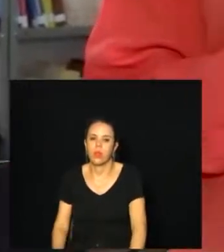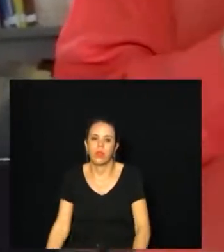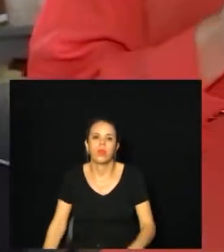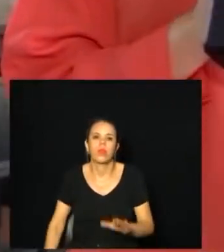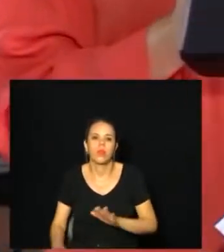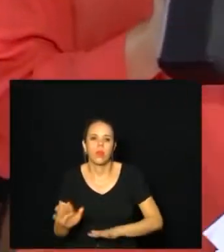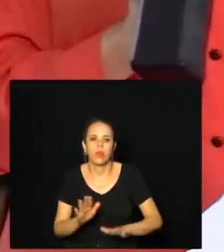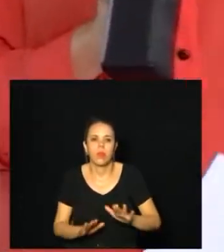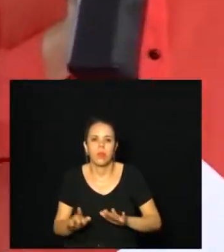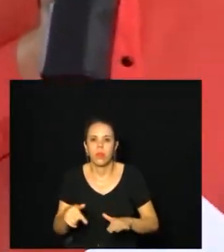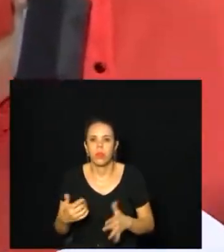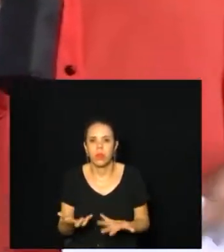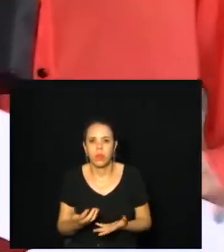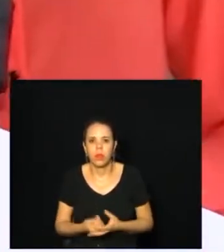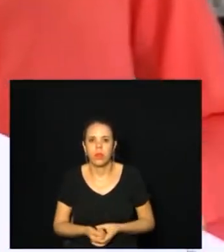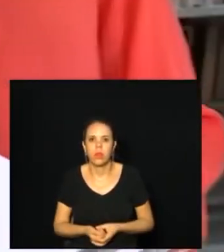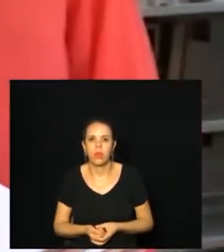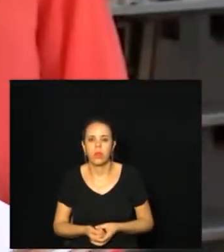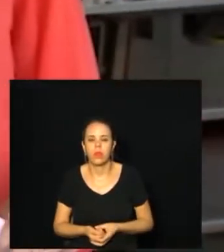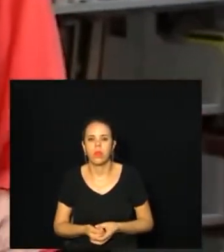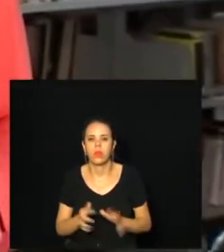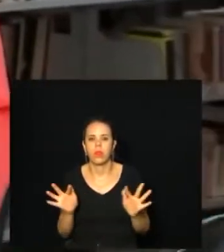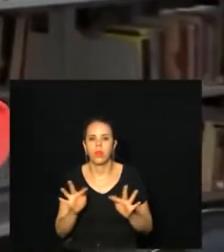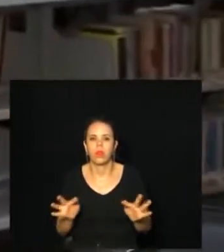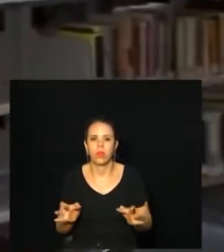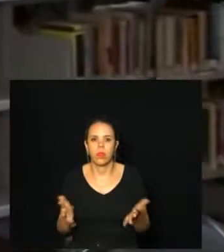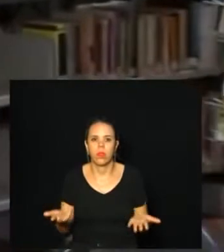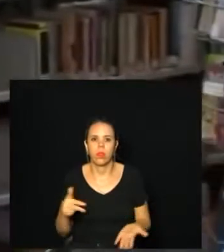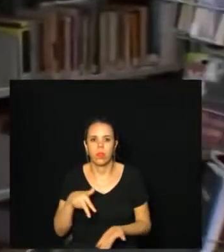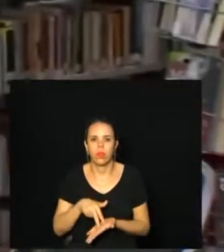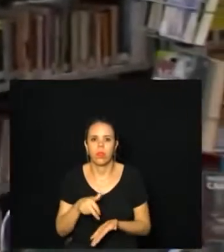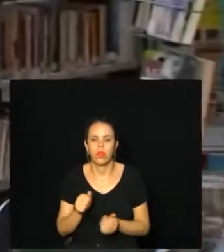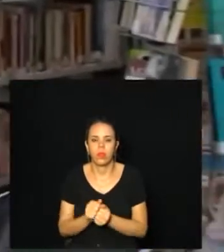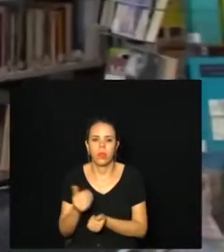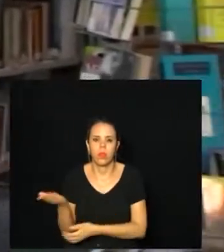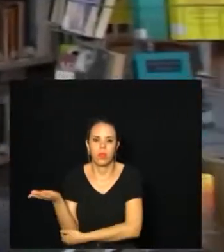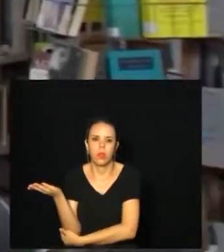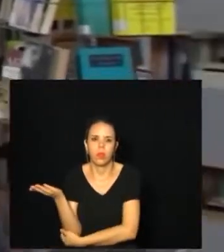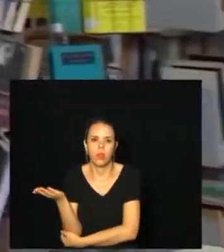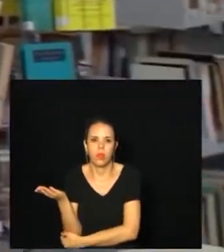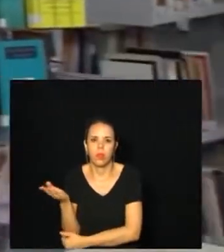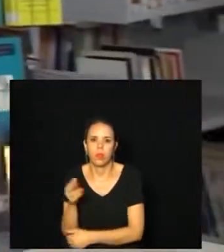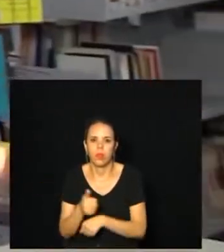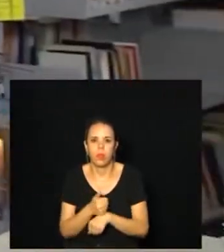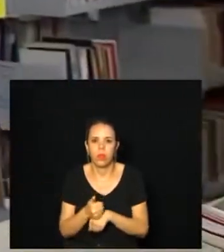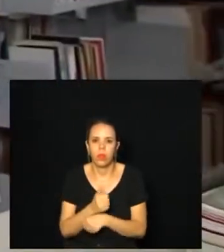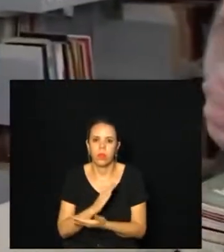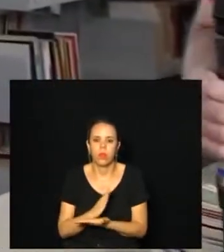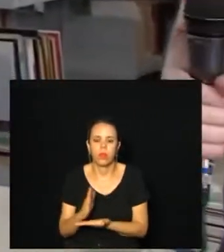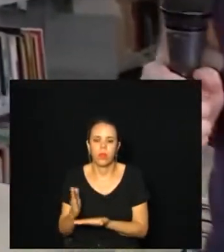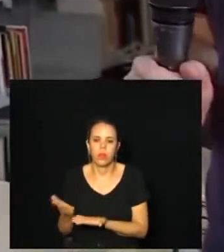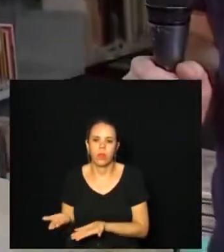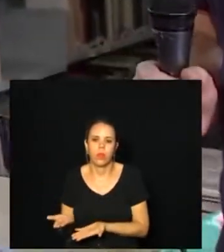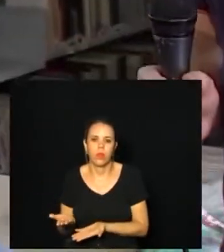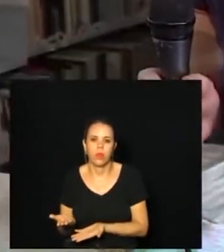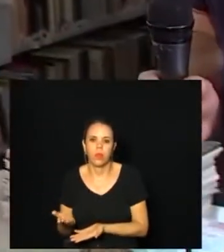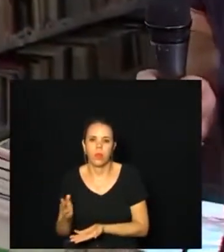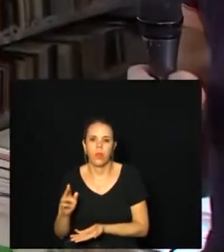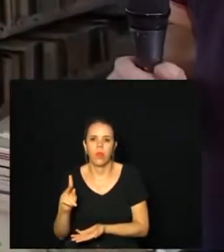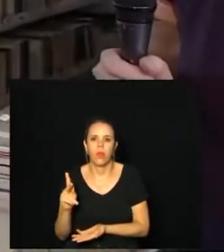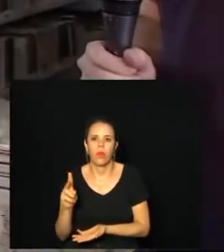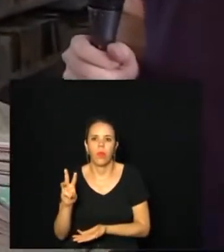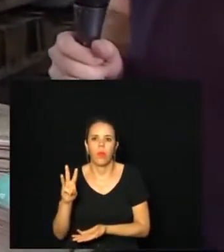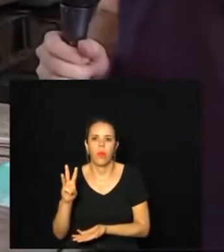cuidados, é o que a gente quer, né? E eu estou muito feliz de estar aqui hoje ao lado do bibliotecário aqui da biblioteca, Wellington Correia